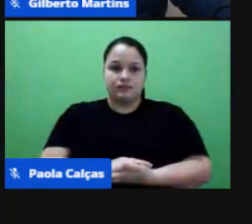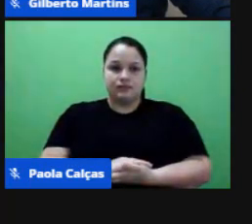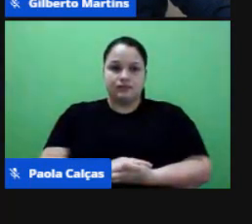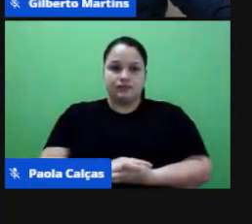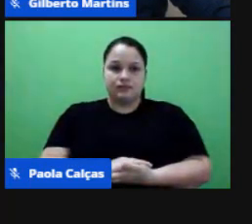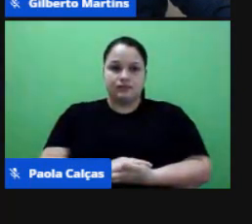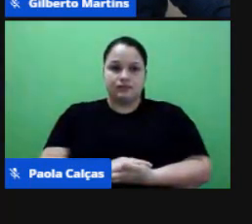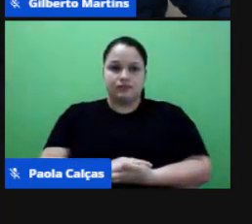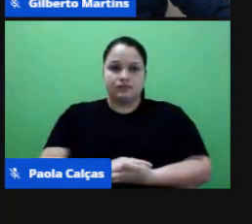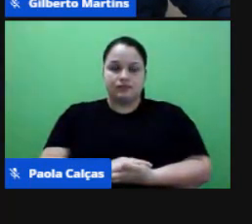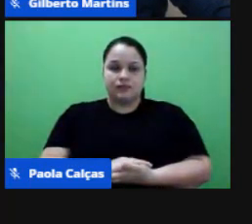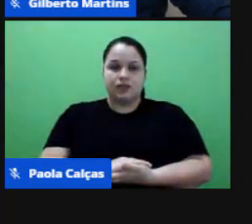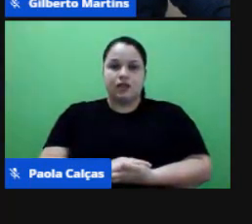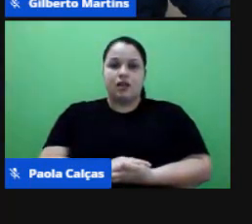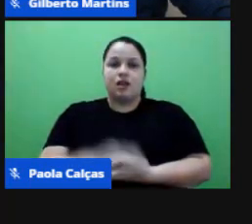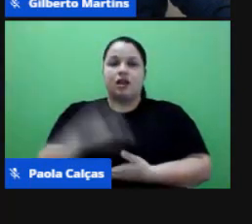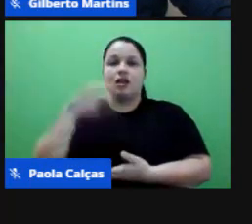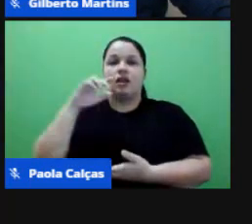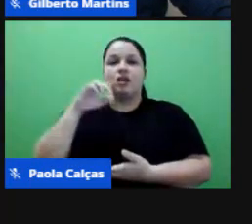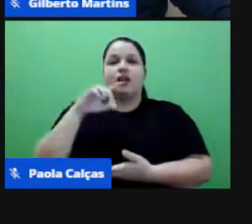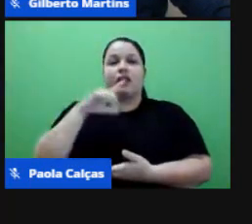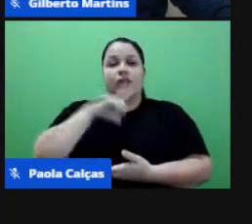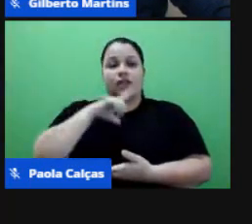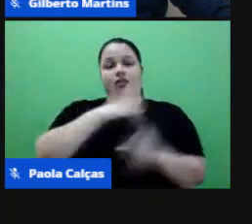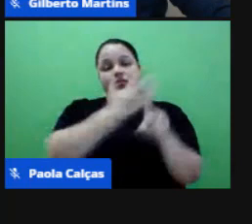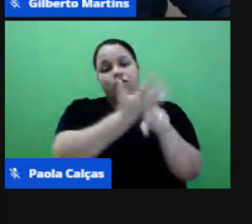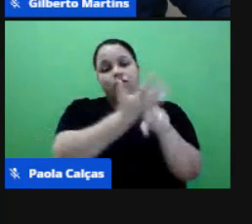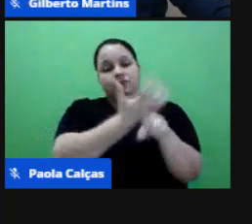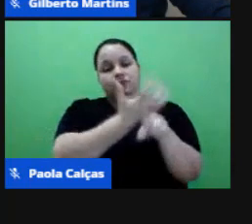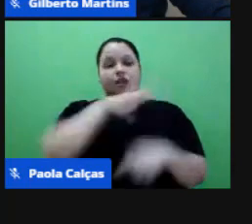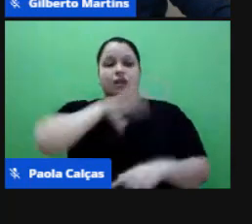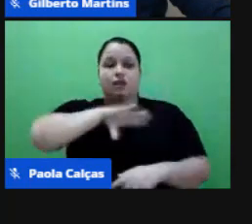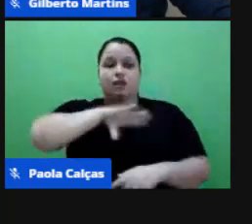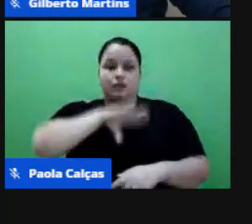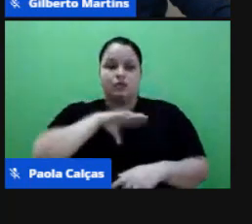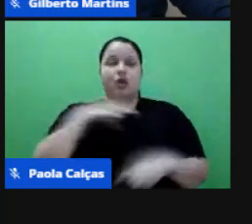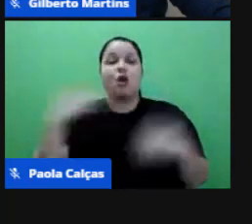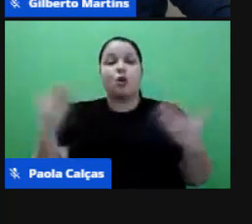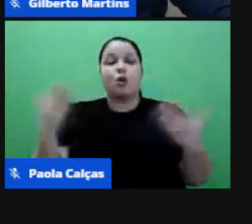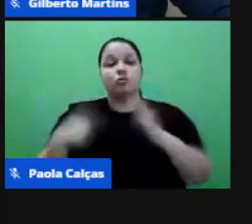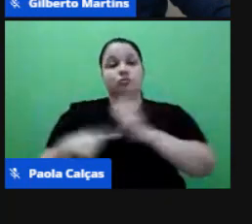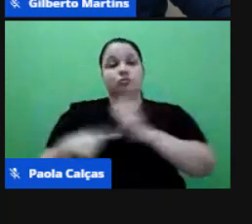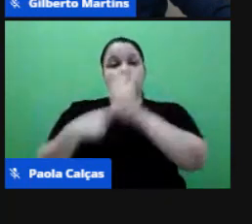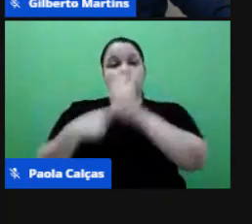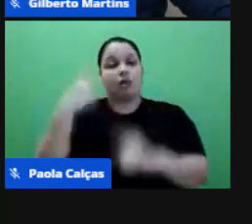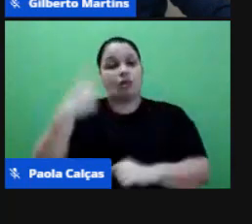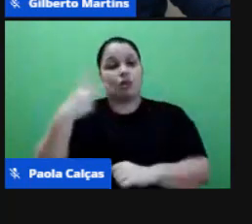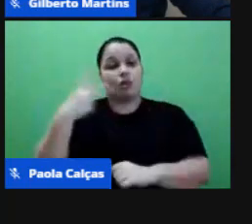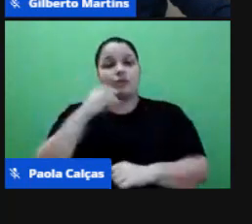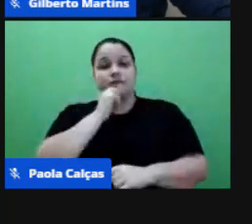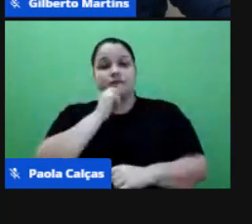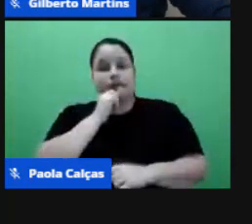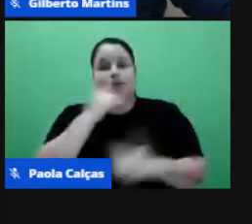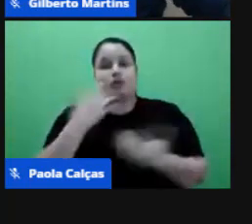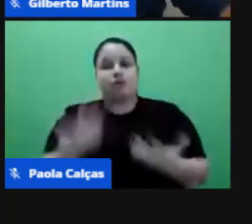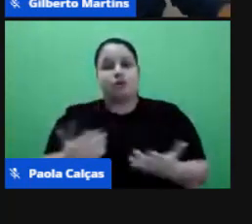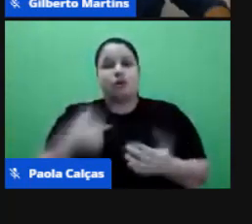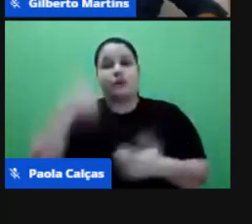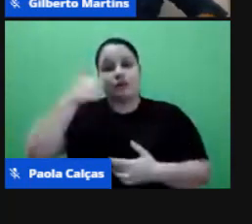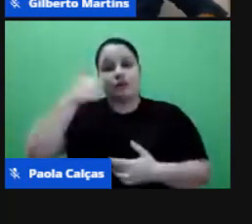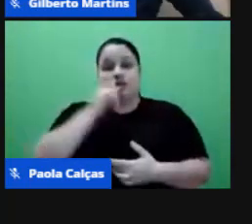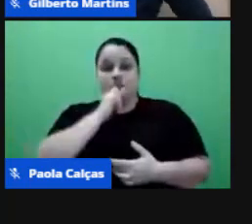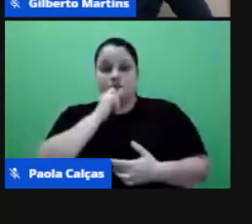No componente de língua portuguesa, nós trouxemos 2 exemplos. O primeiro exemplo é o documento de língua